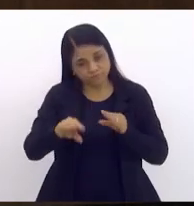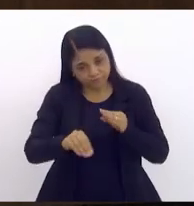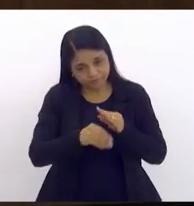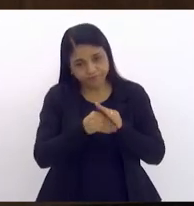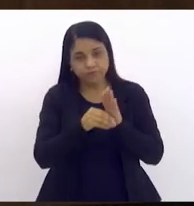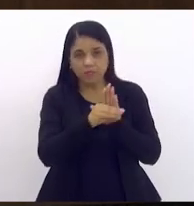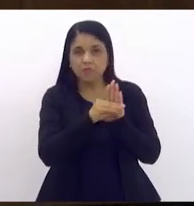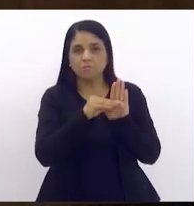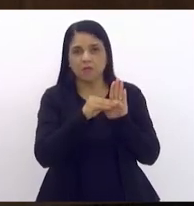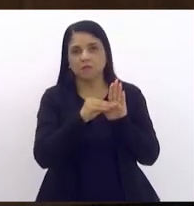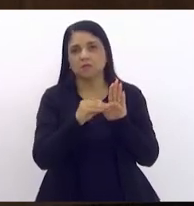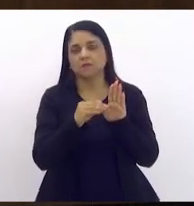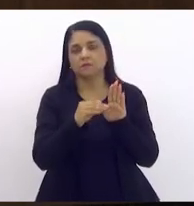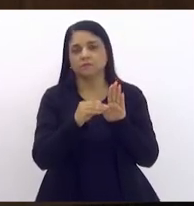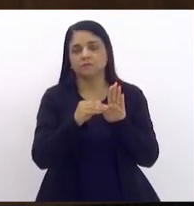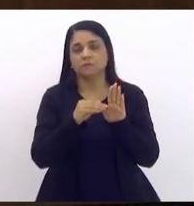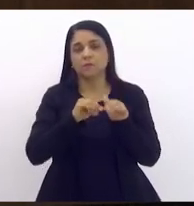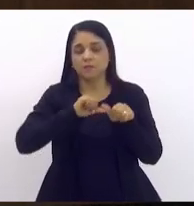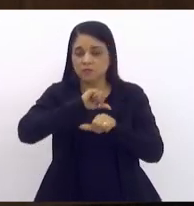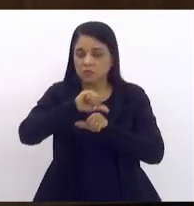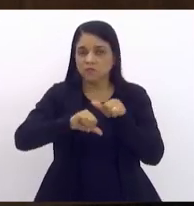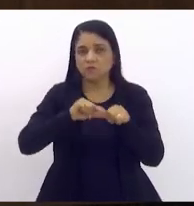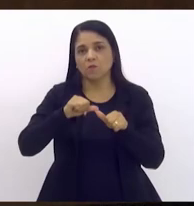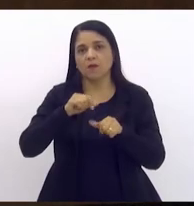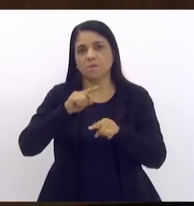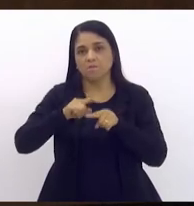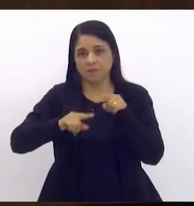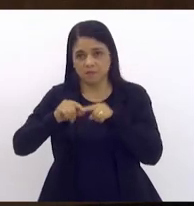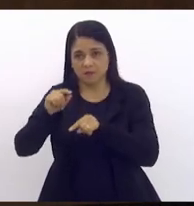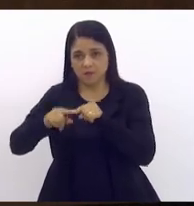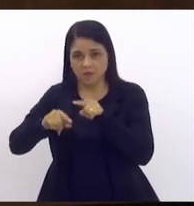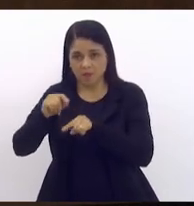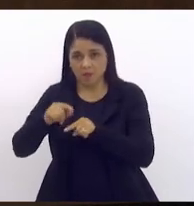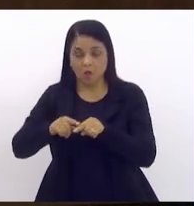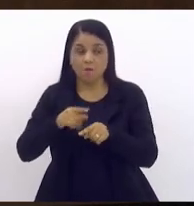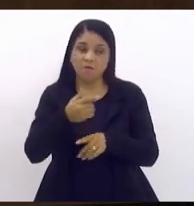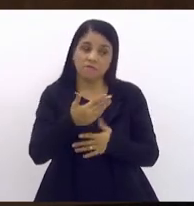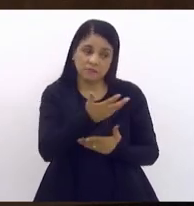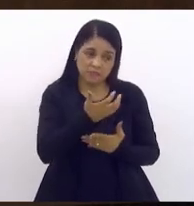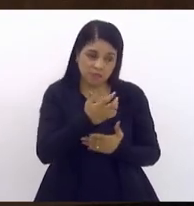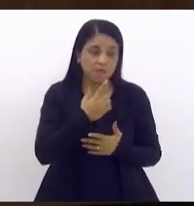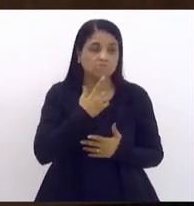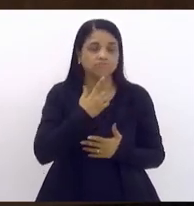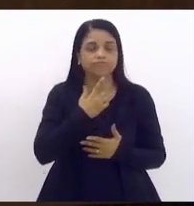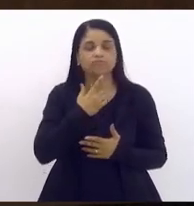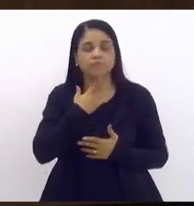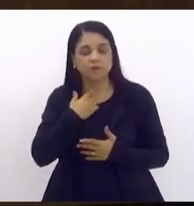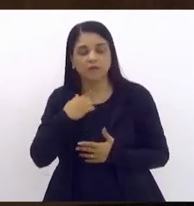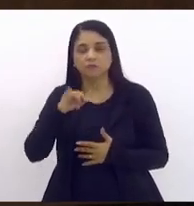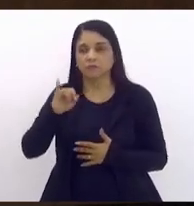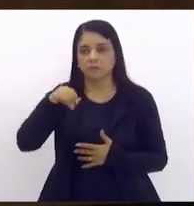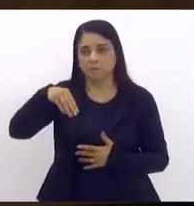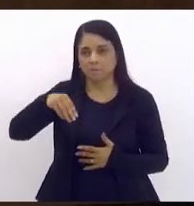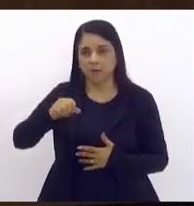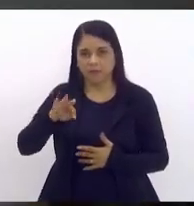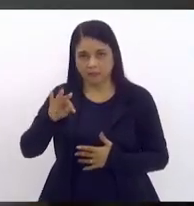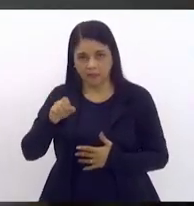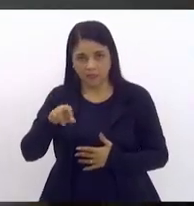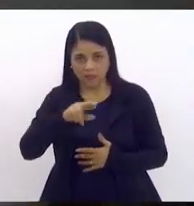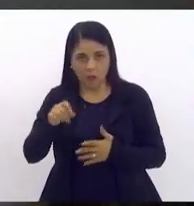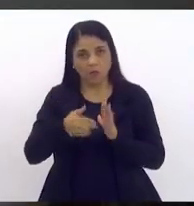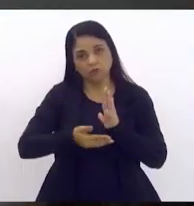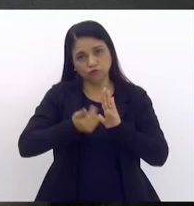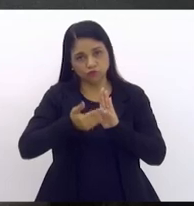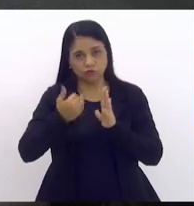plenário para transformar em material, já que a Vossa Excelência quer imaterial, eu estou retirando as emendas. Agradeço a